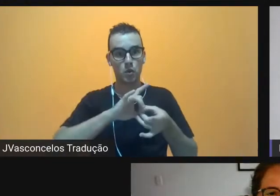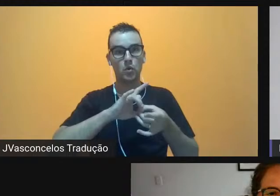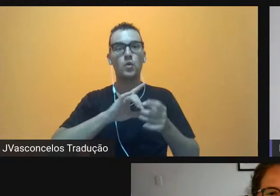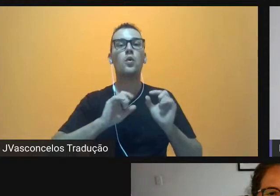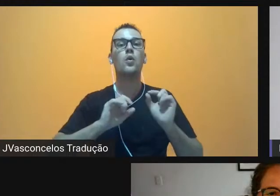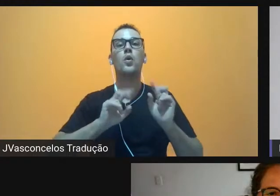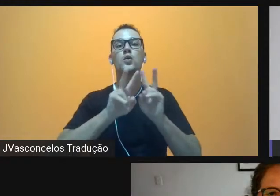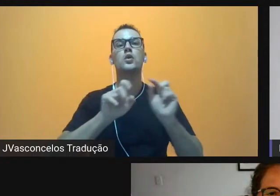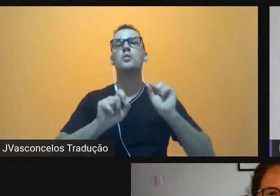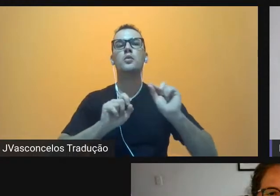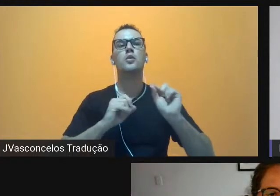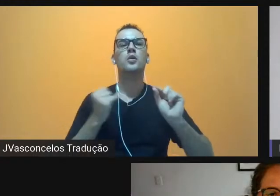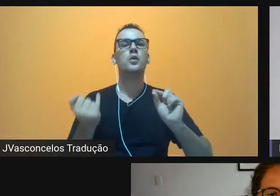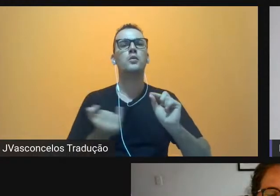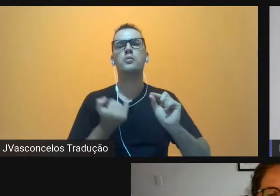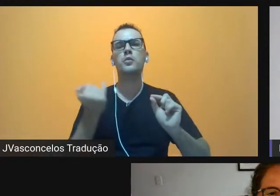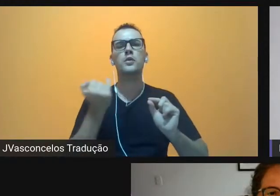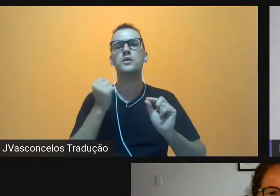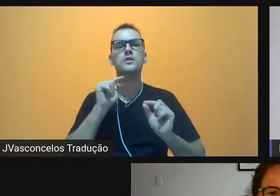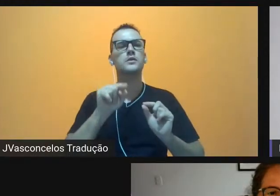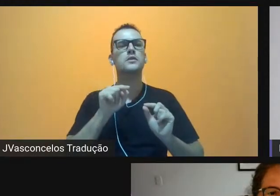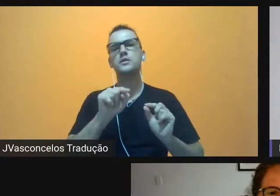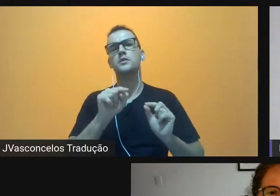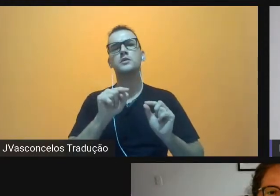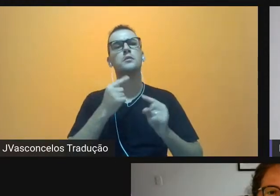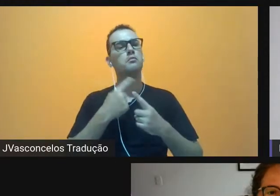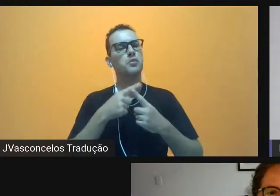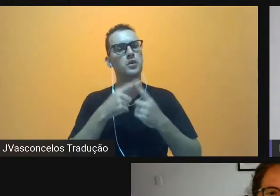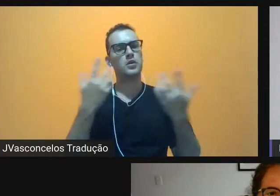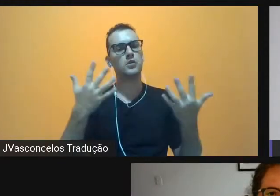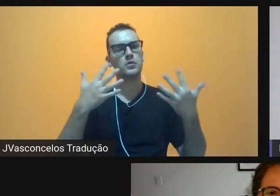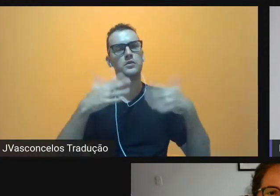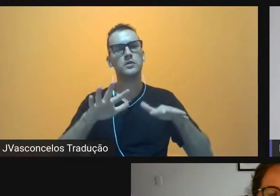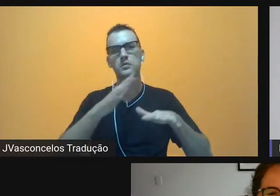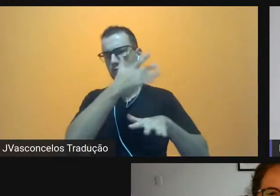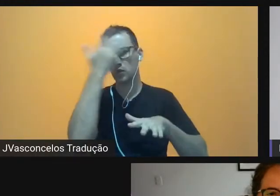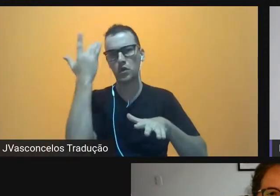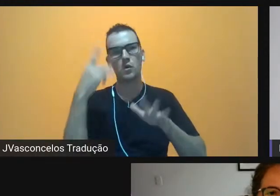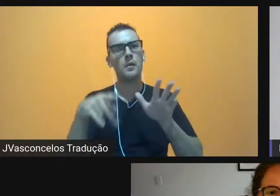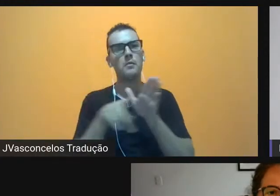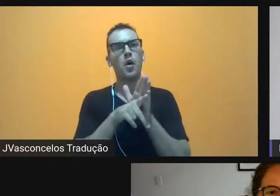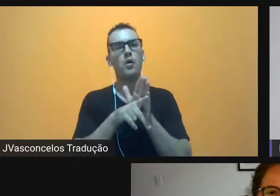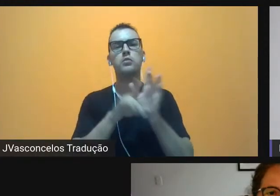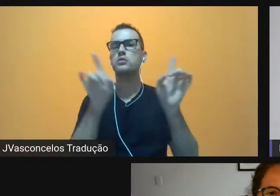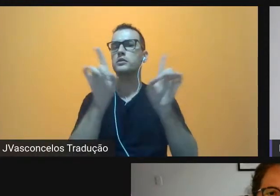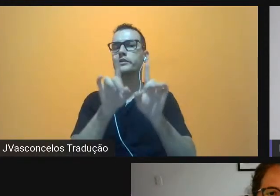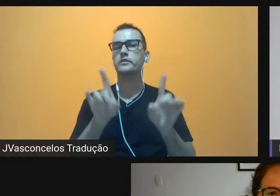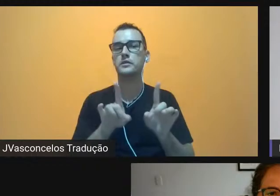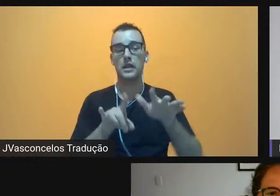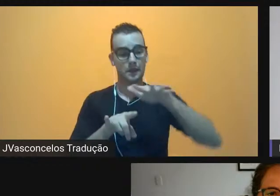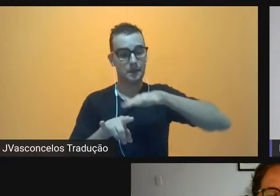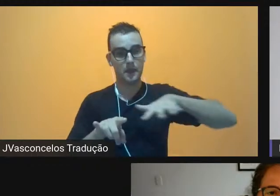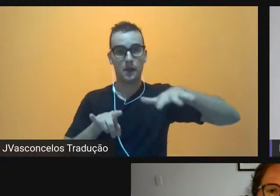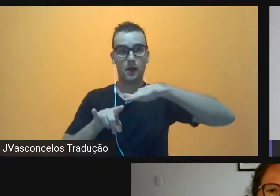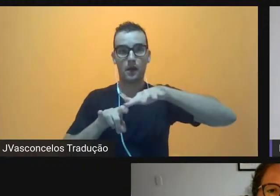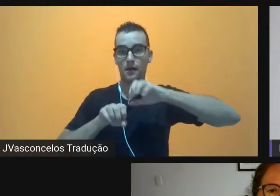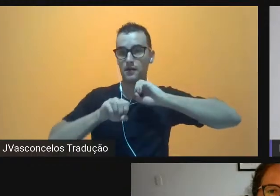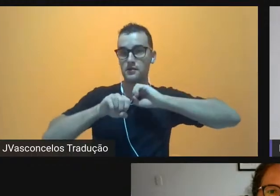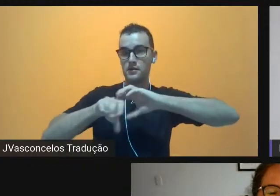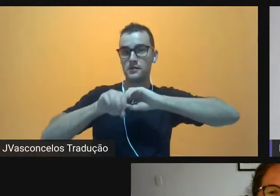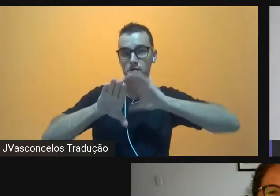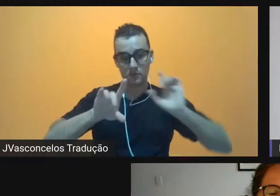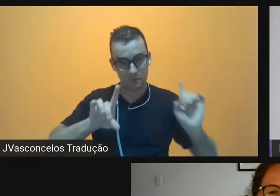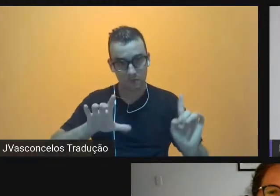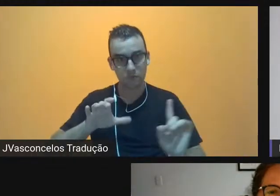à importância, né, de nós incluirmos pessoas com deficiência dentro da área do ensino.